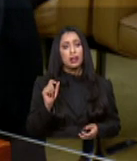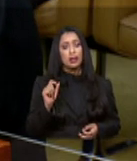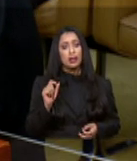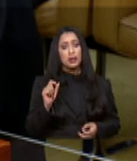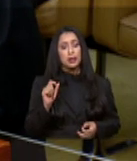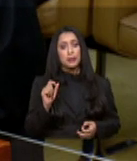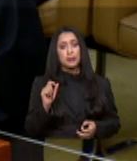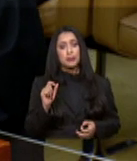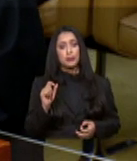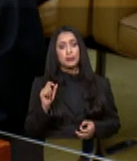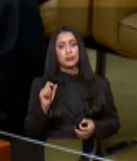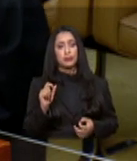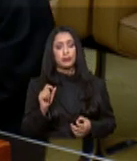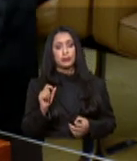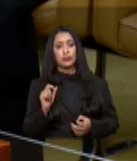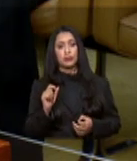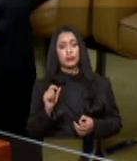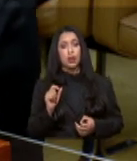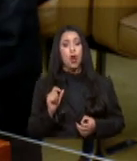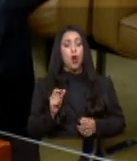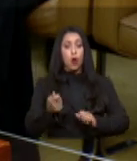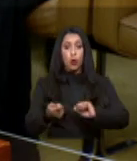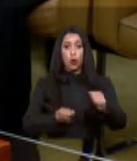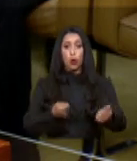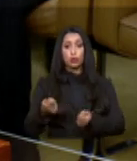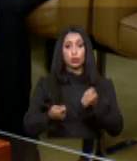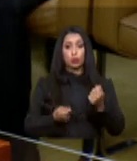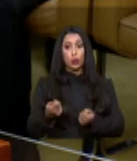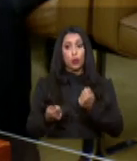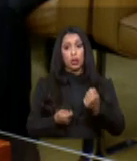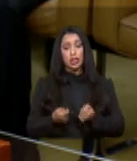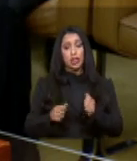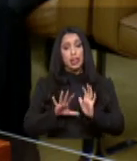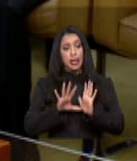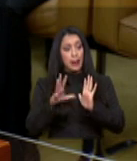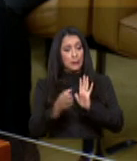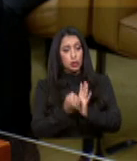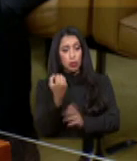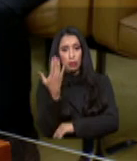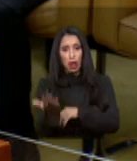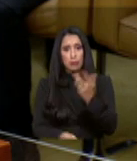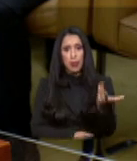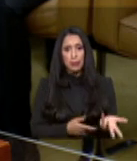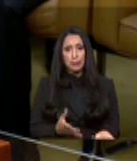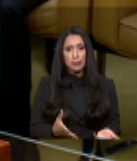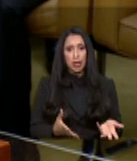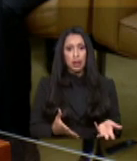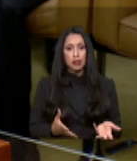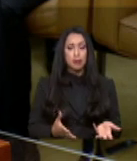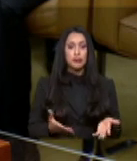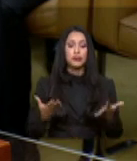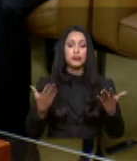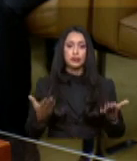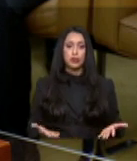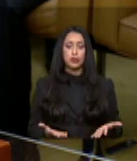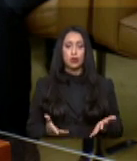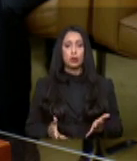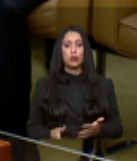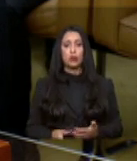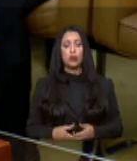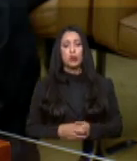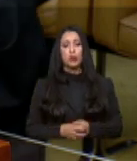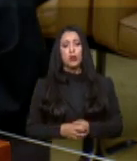Plano de Prevenção e Controle do Desmatamento na Amazônia? Quero trazer alguns elementos aqui, porque a beleza do direito está